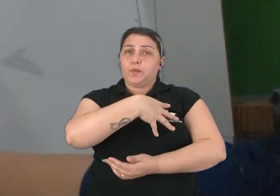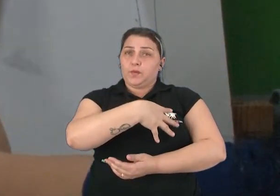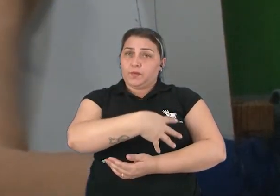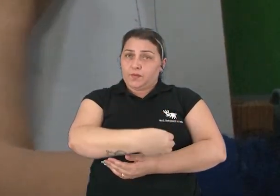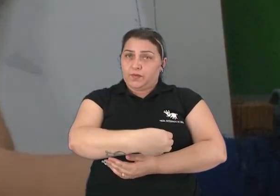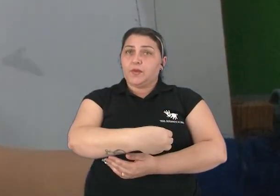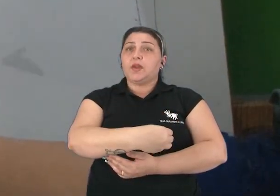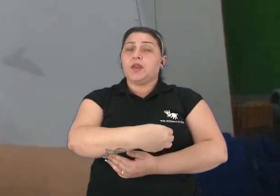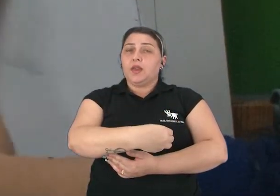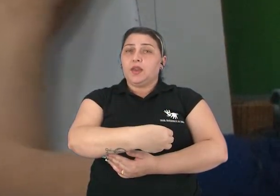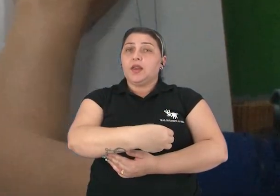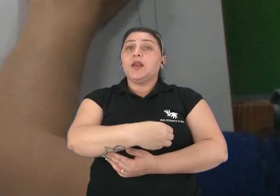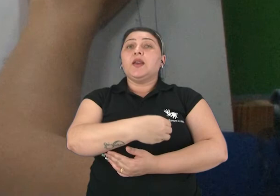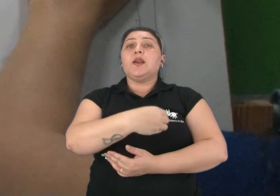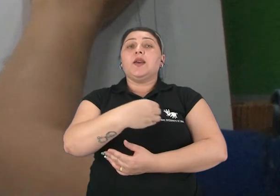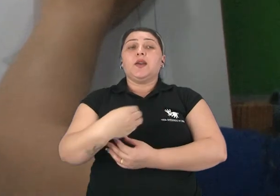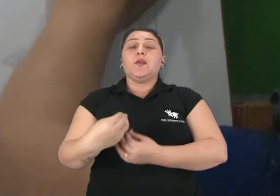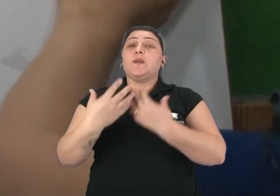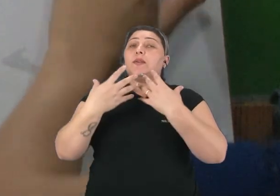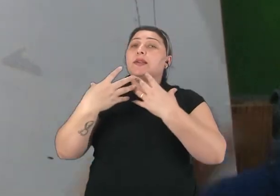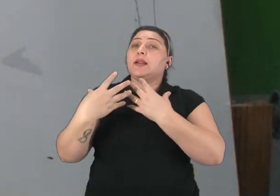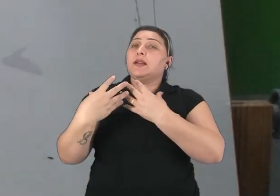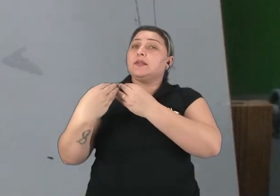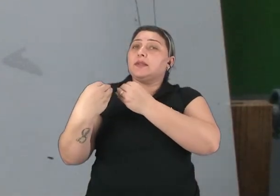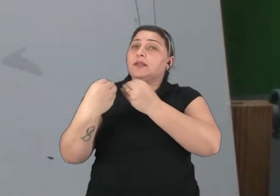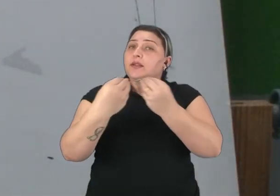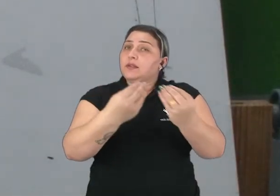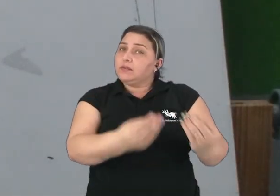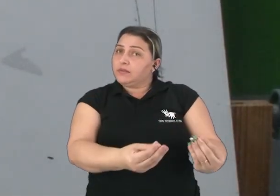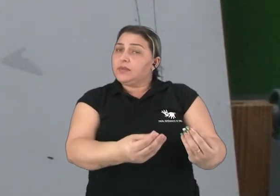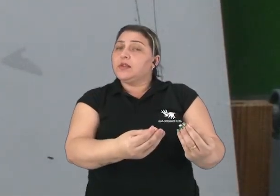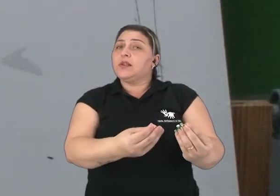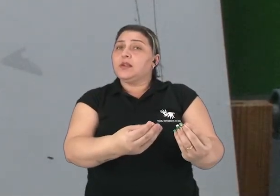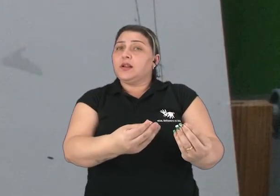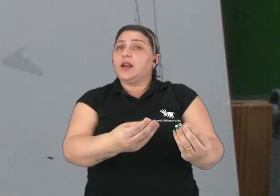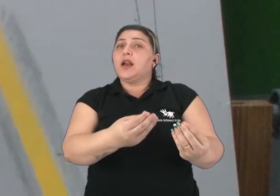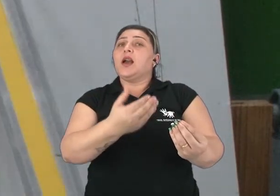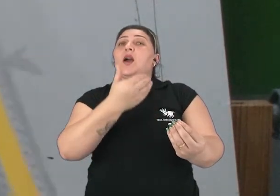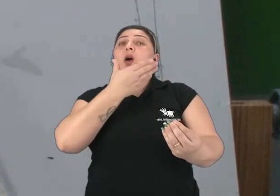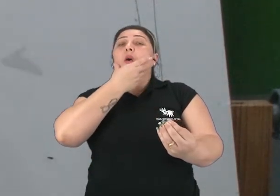foi o seguinte nós vimos na história não